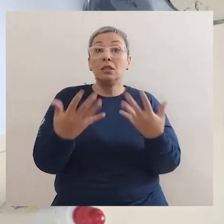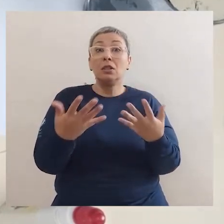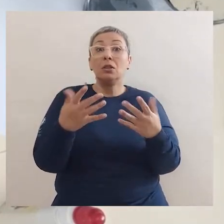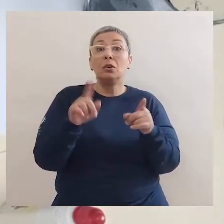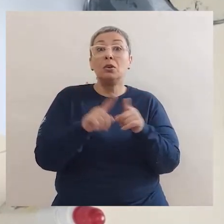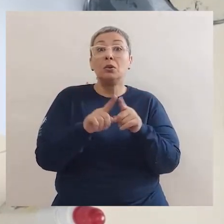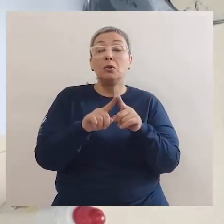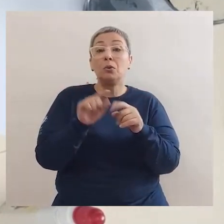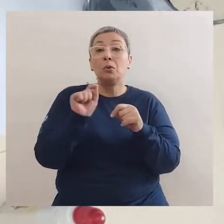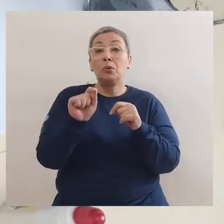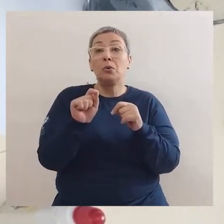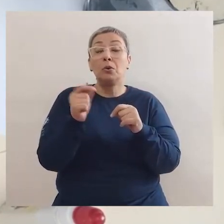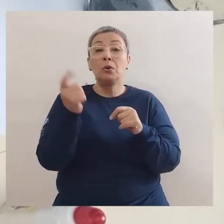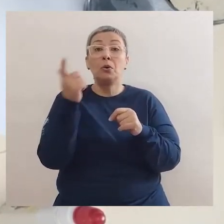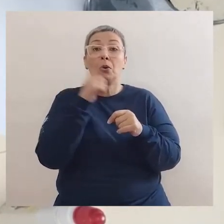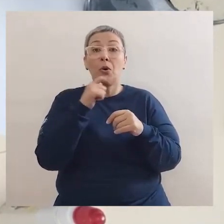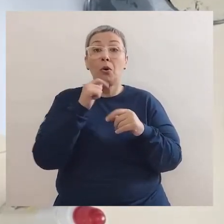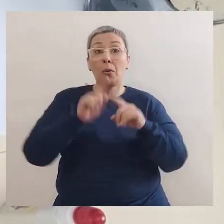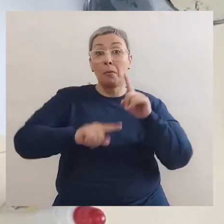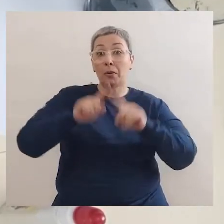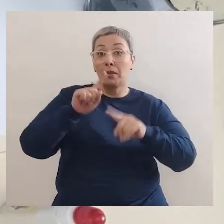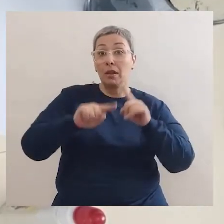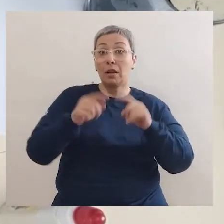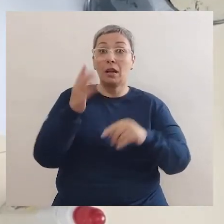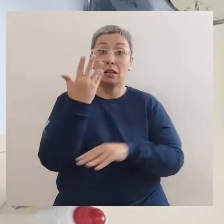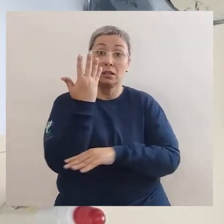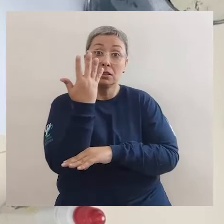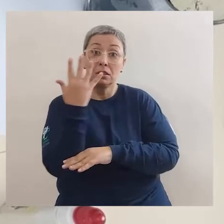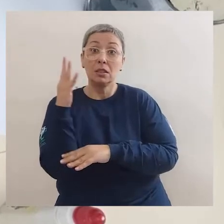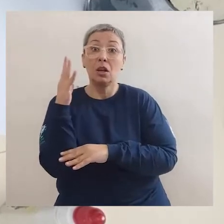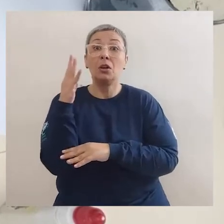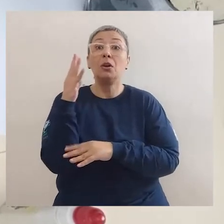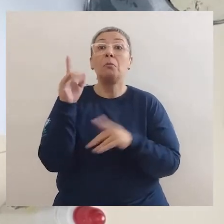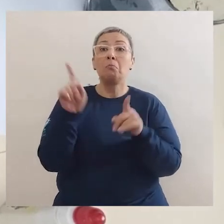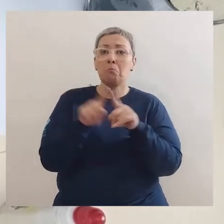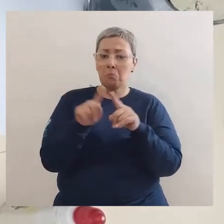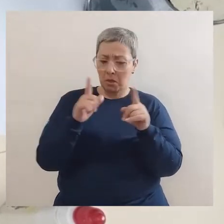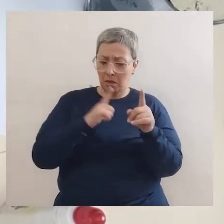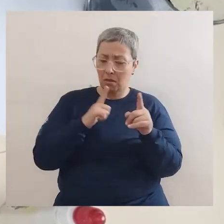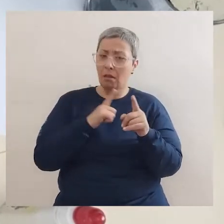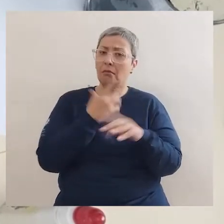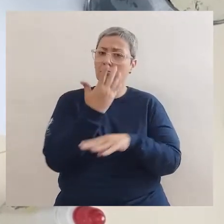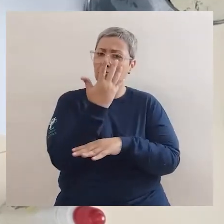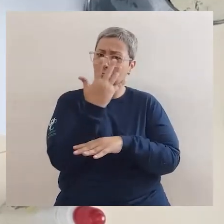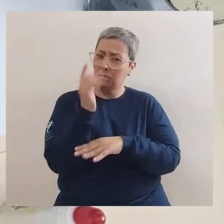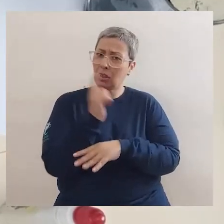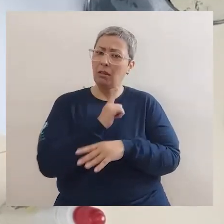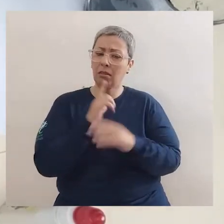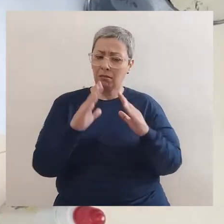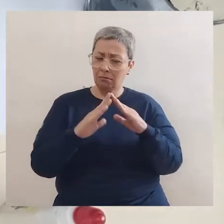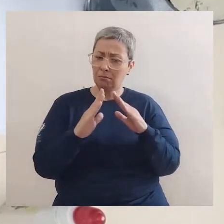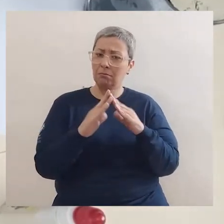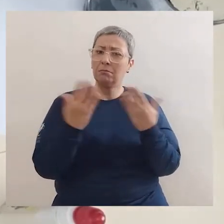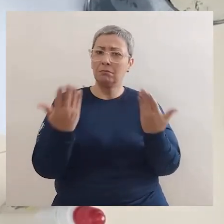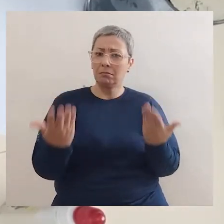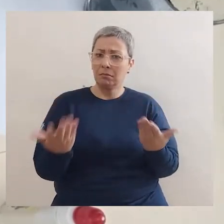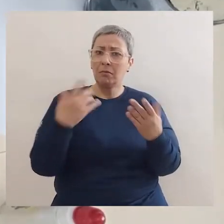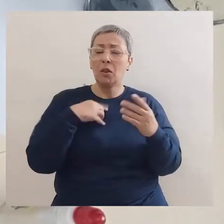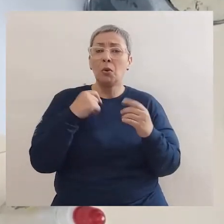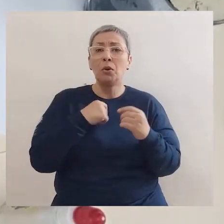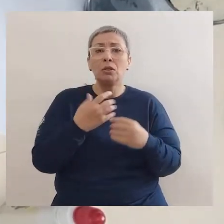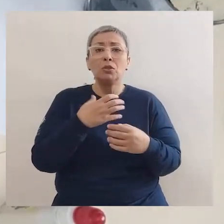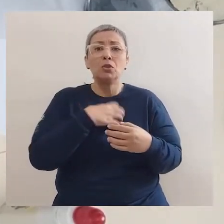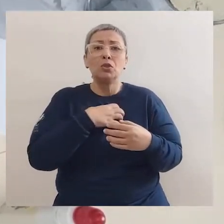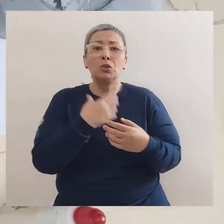com materiais naturais, né? Com coisas que a gente tem na natureza, na casa da gente, com esse tipo de